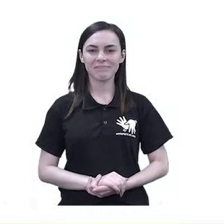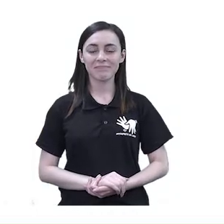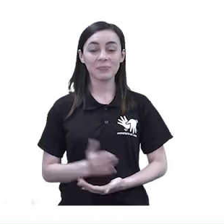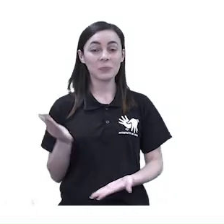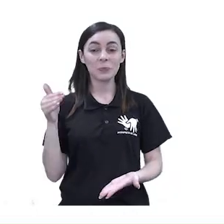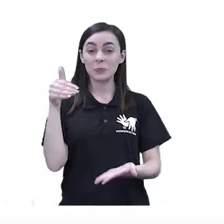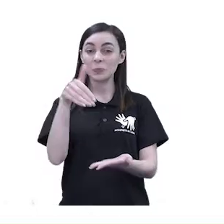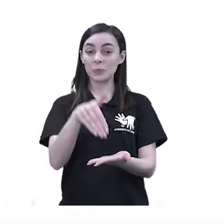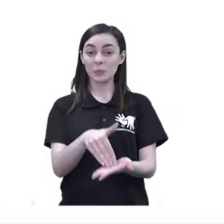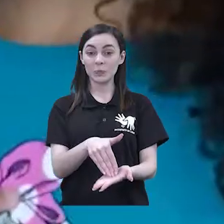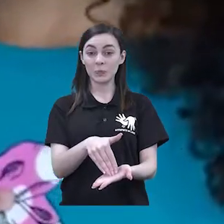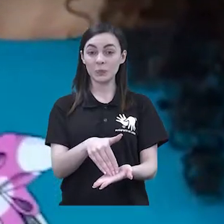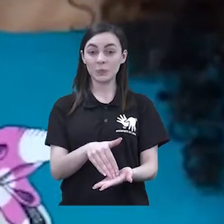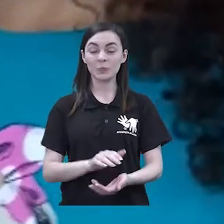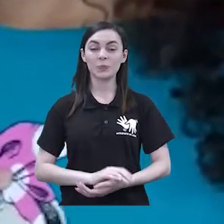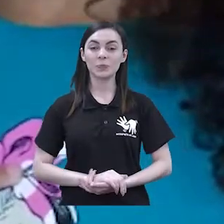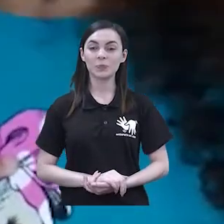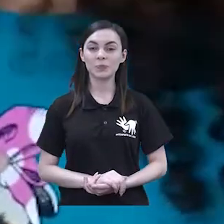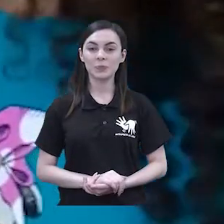E para fechar...